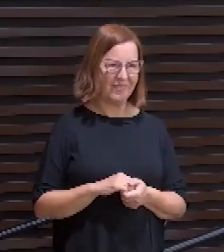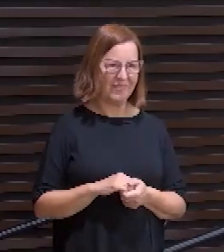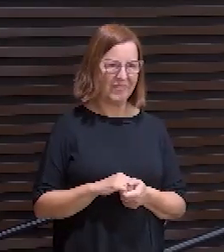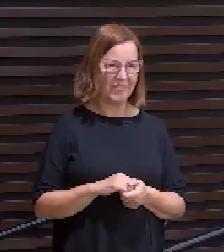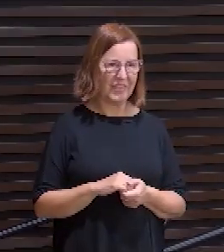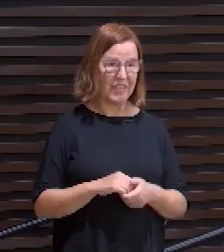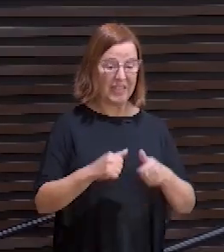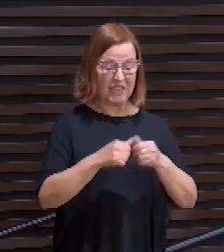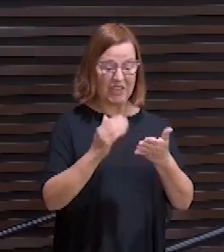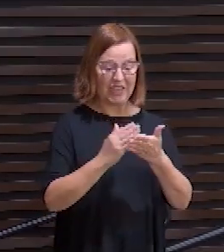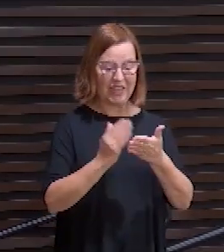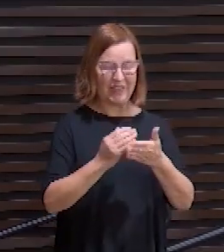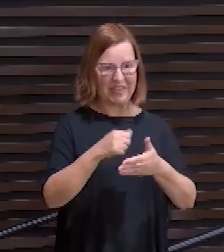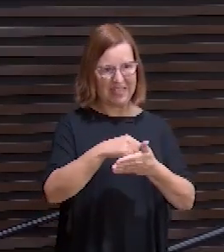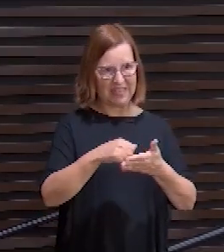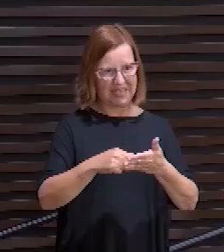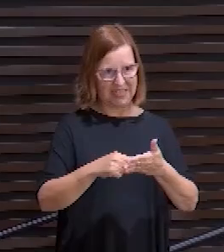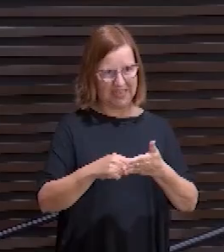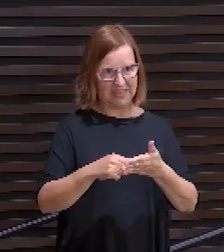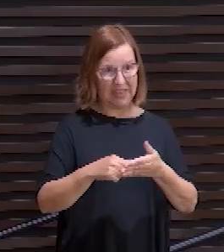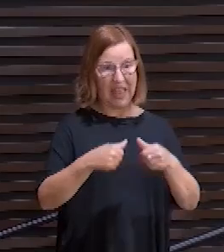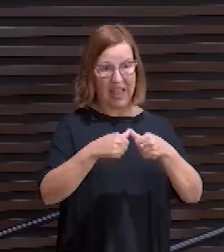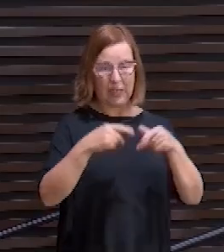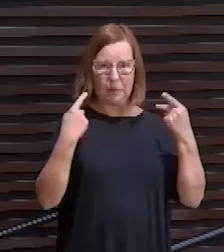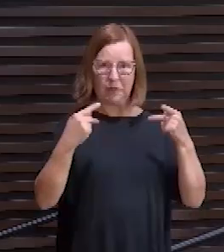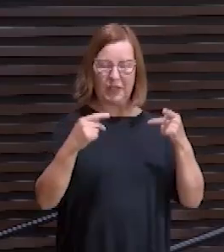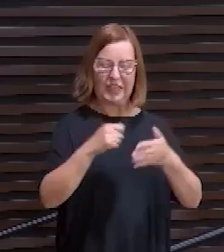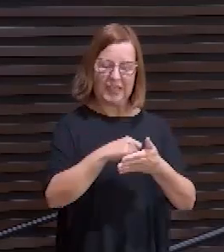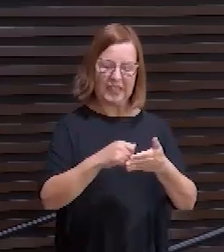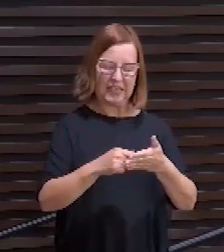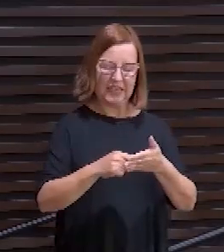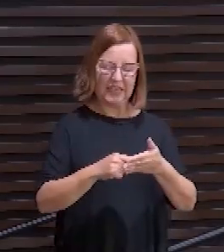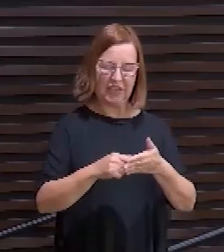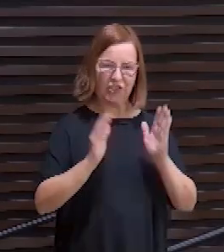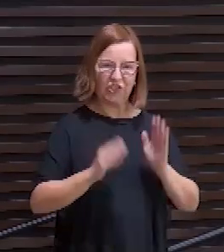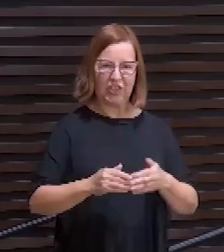Este livro foi escrito, esta profecia foi escrita há